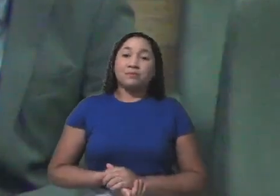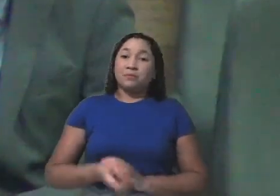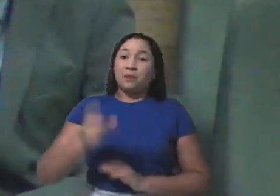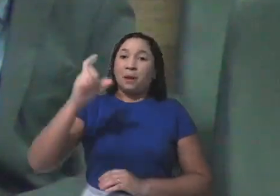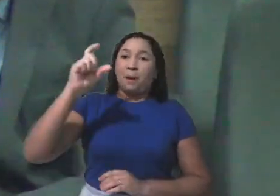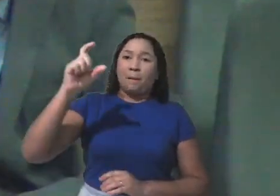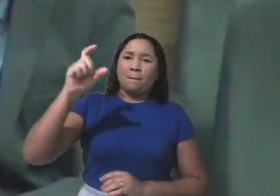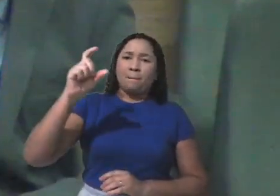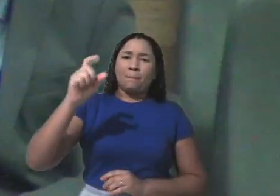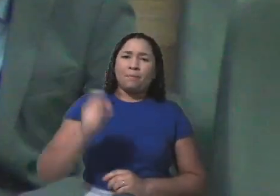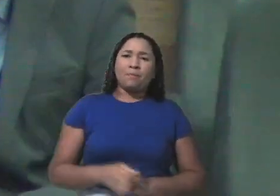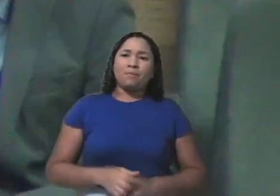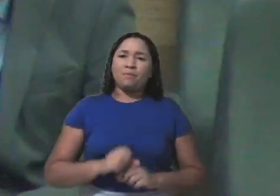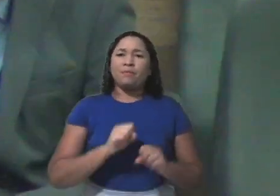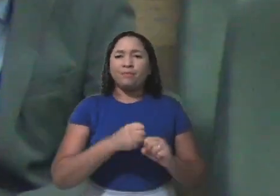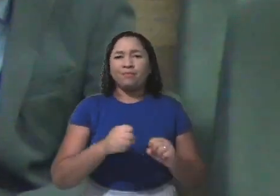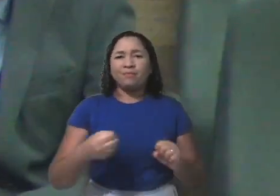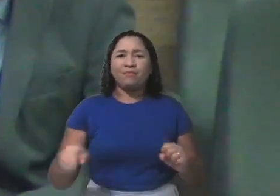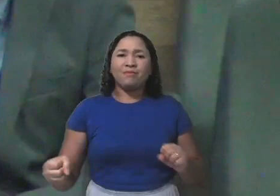palavrão.